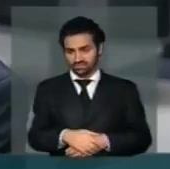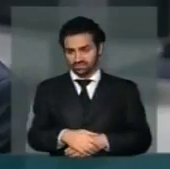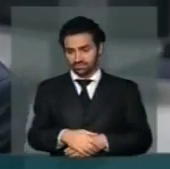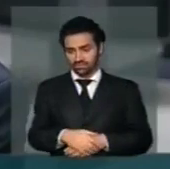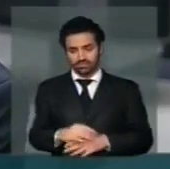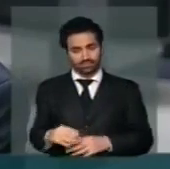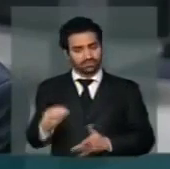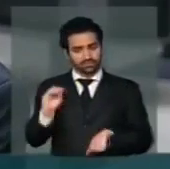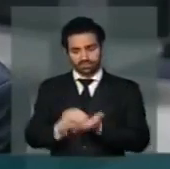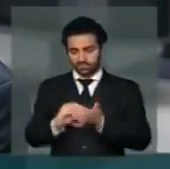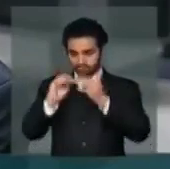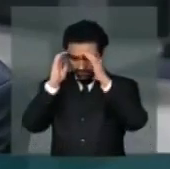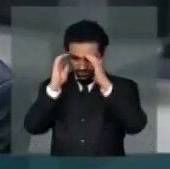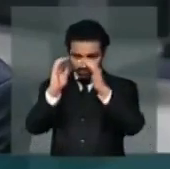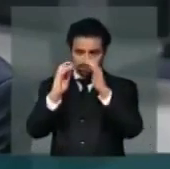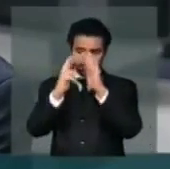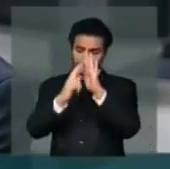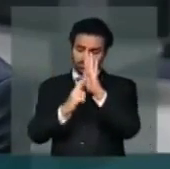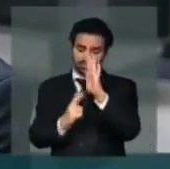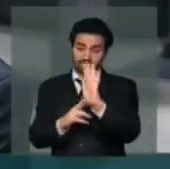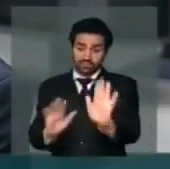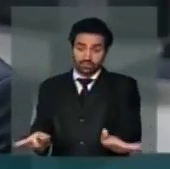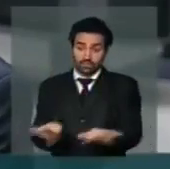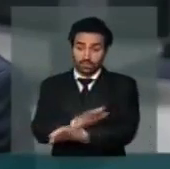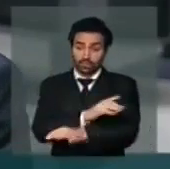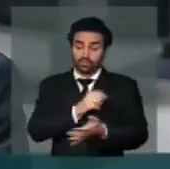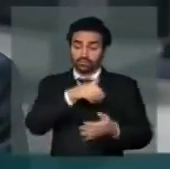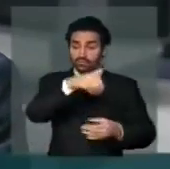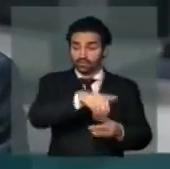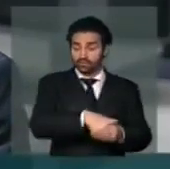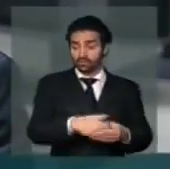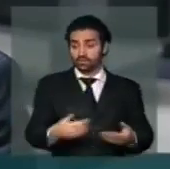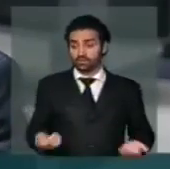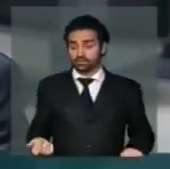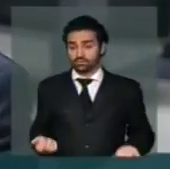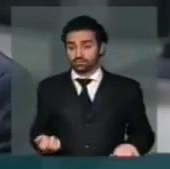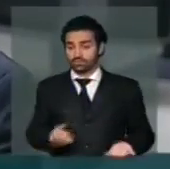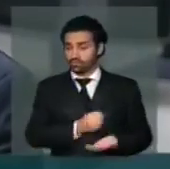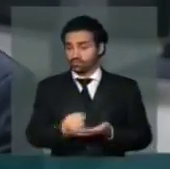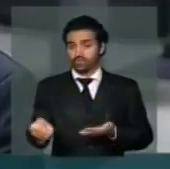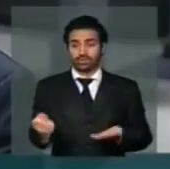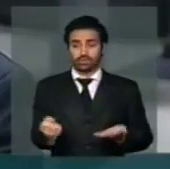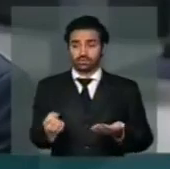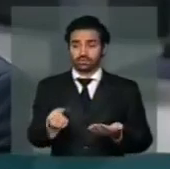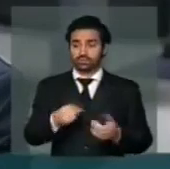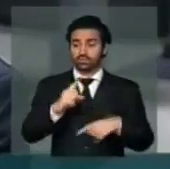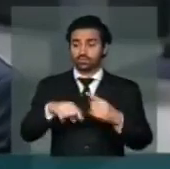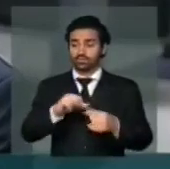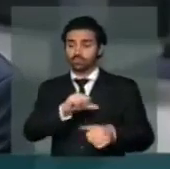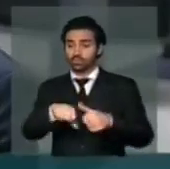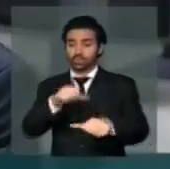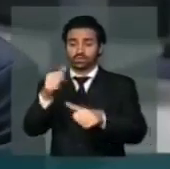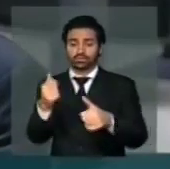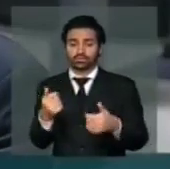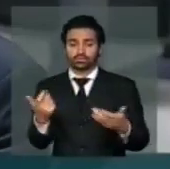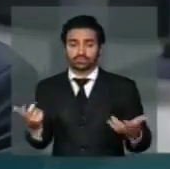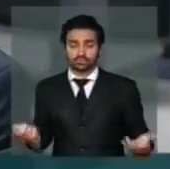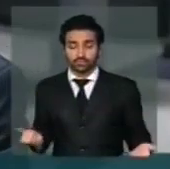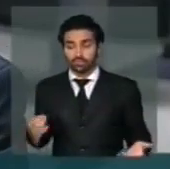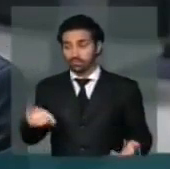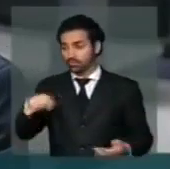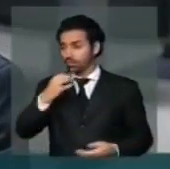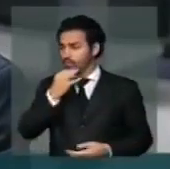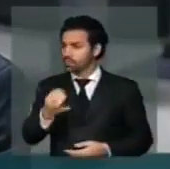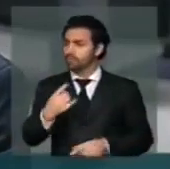e regimental de se repetir uma votação, o que tem acontecido é que muitos votos mudam. Então, as convicções aqui